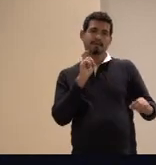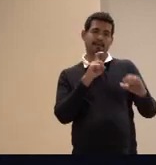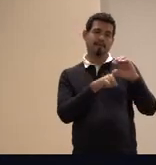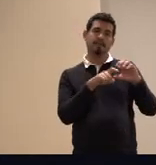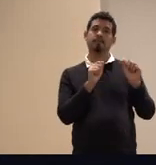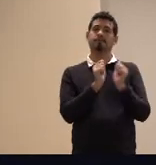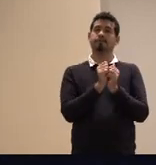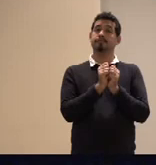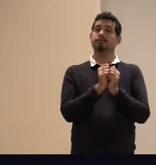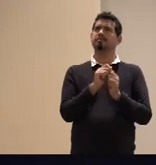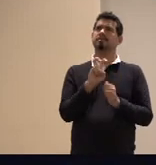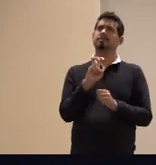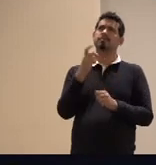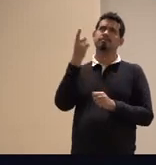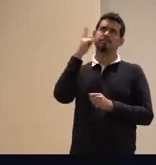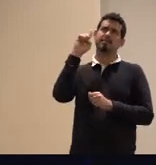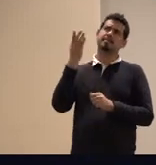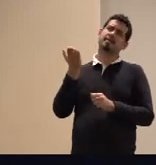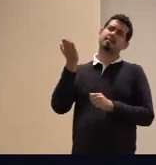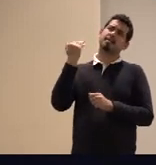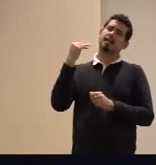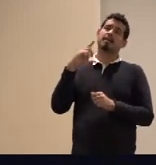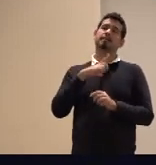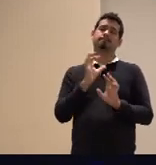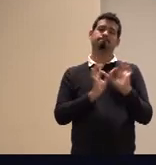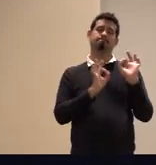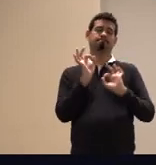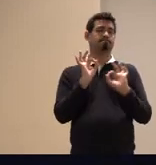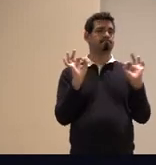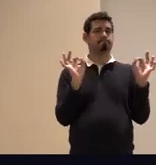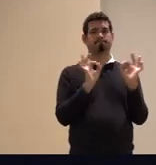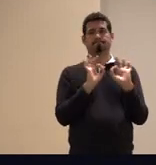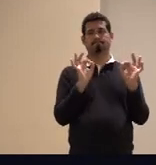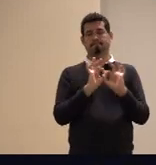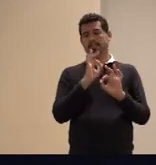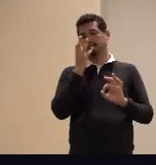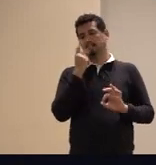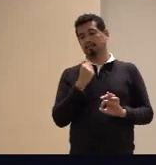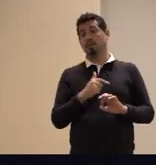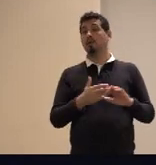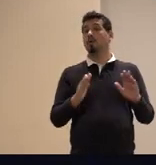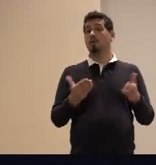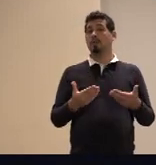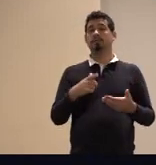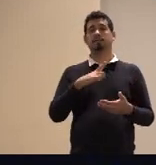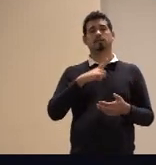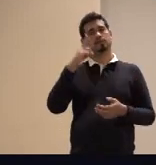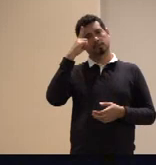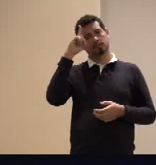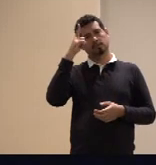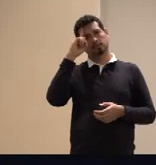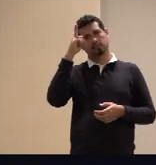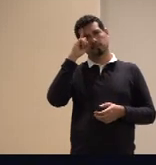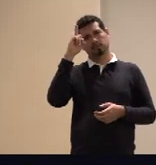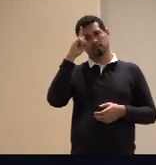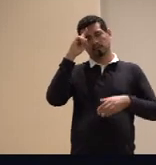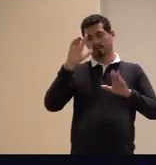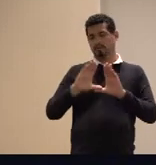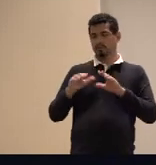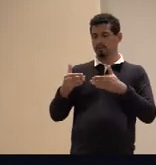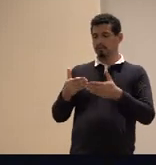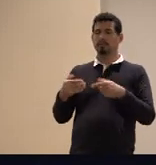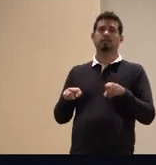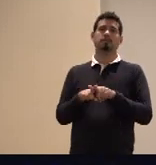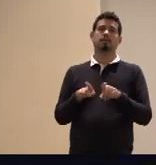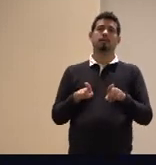Há 5 dias atrás, nós não tínhamos programação nenhuma para as férias das crianças. Hoje, nós temos todo dia uma ocupação, um passeio